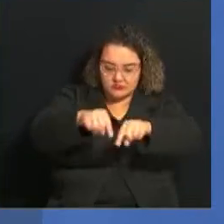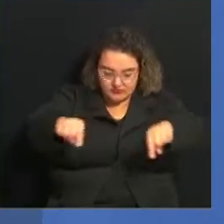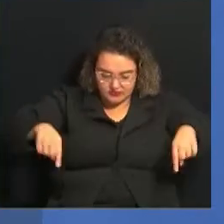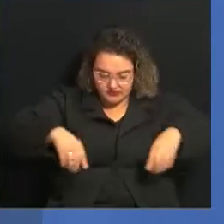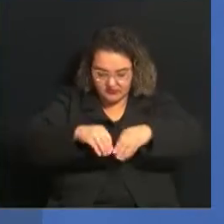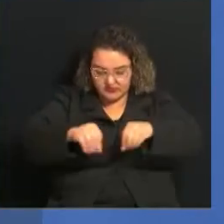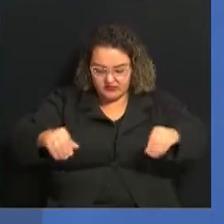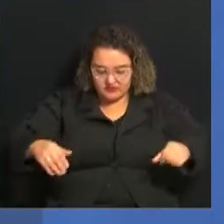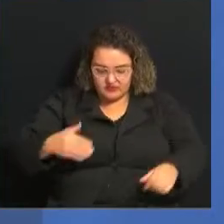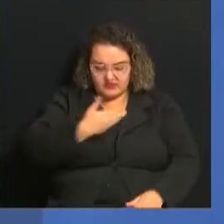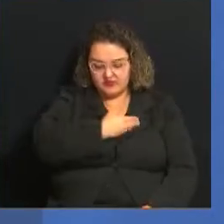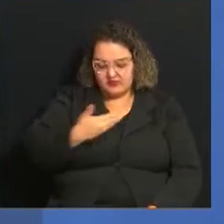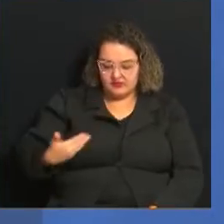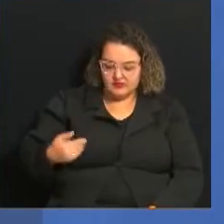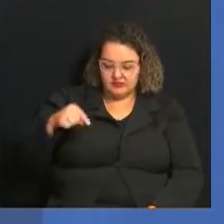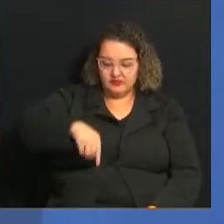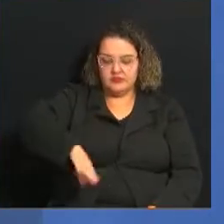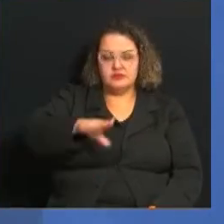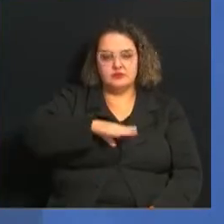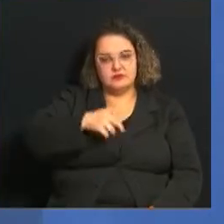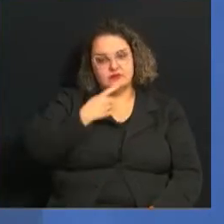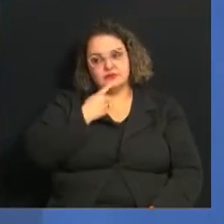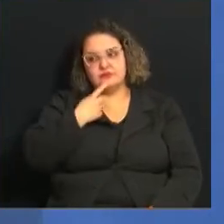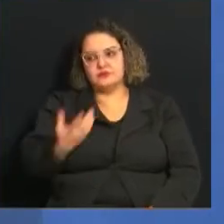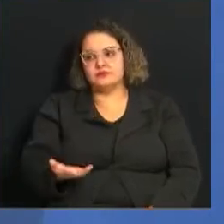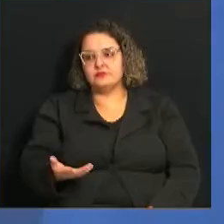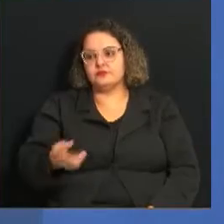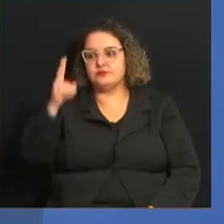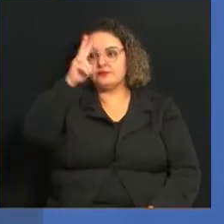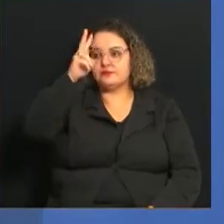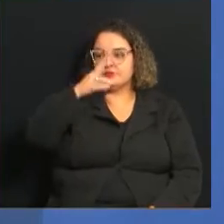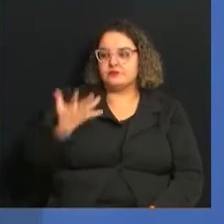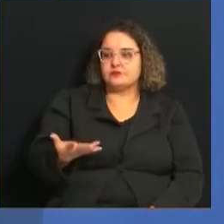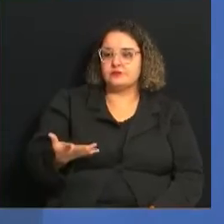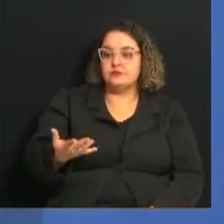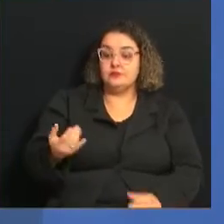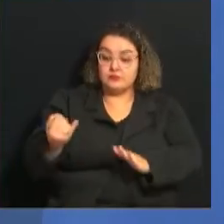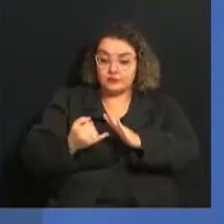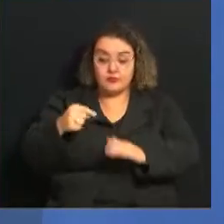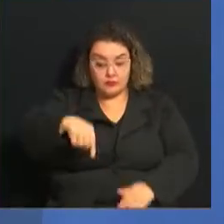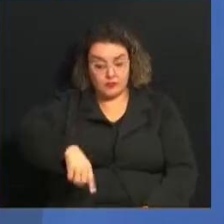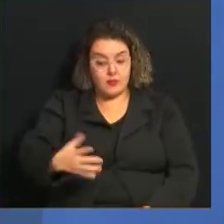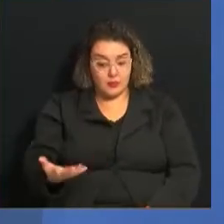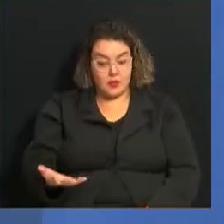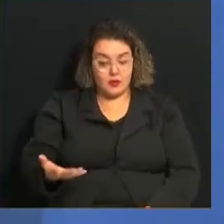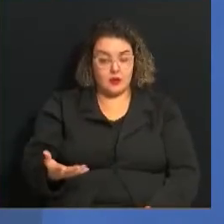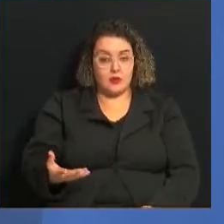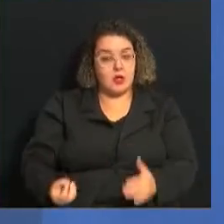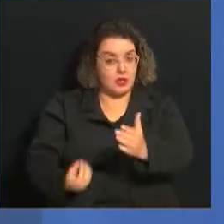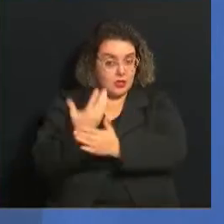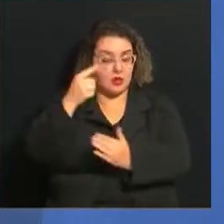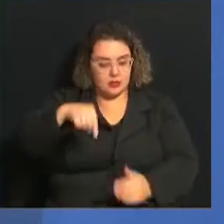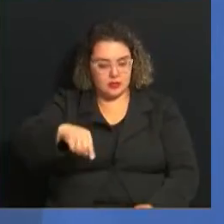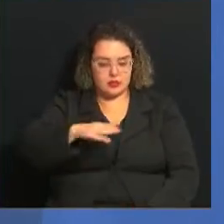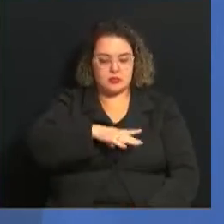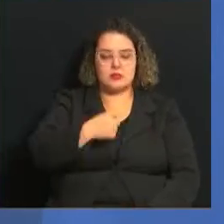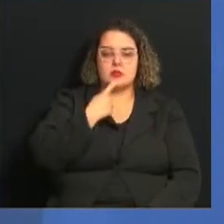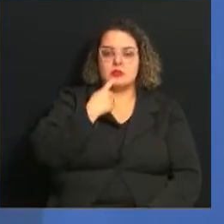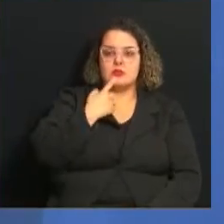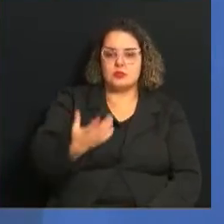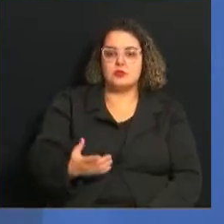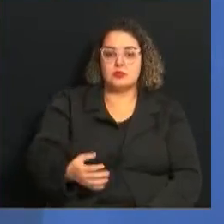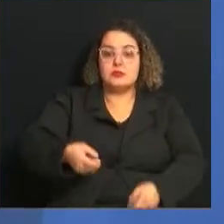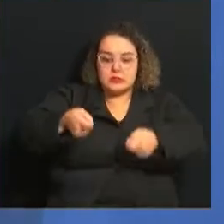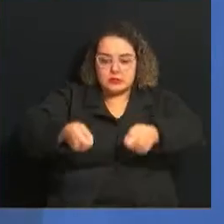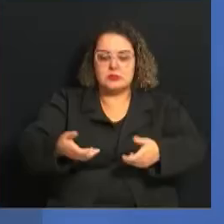Ele falou sobre esse projeto. A gente lembra que o projeto institui aqui em Campinas e foi aprovado de forma definitiva o programa